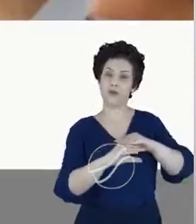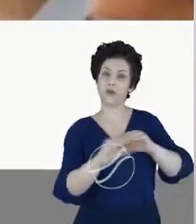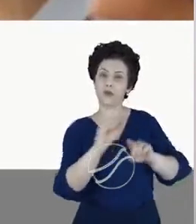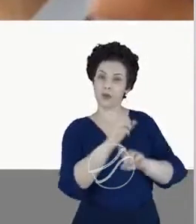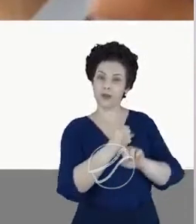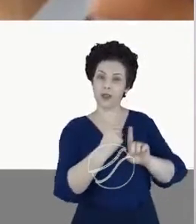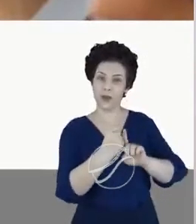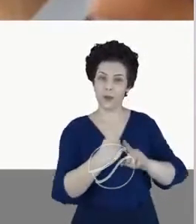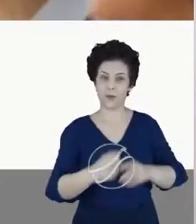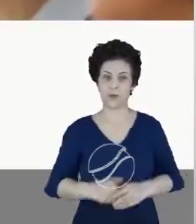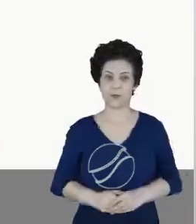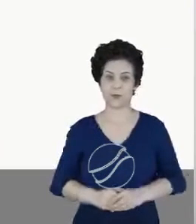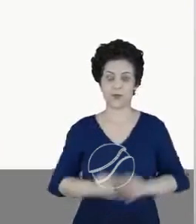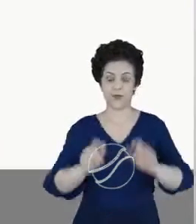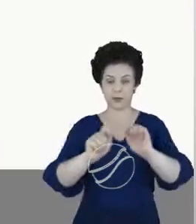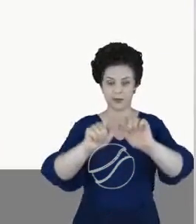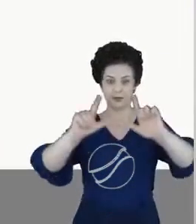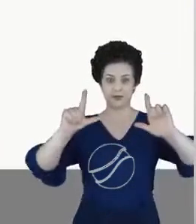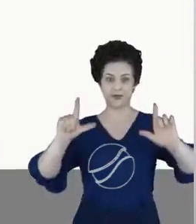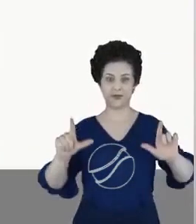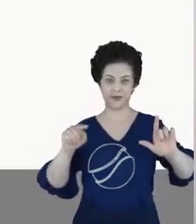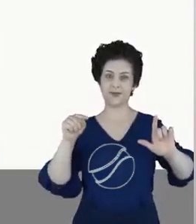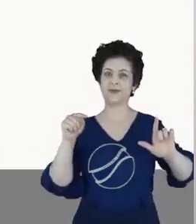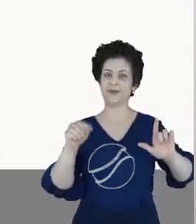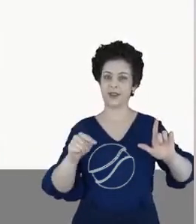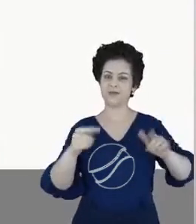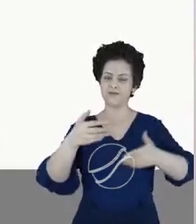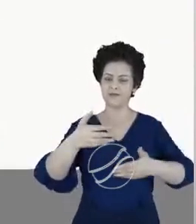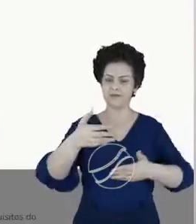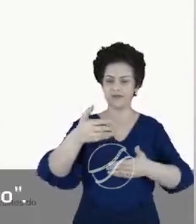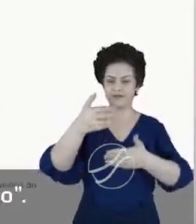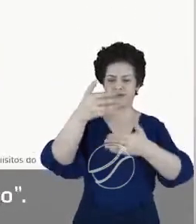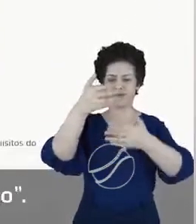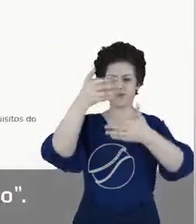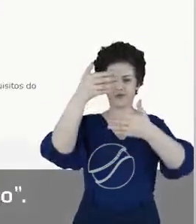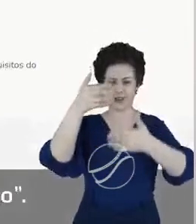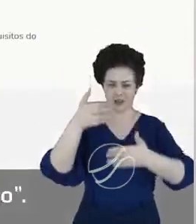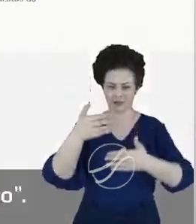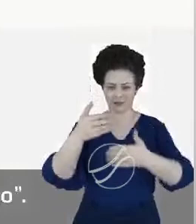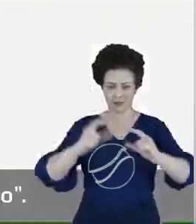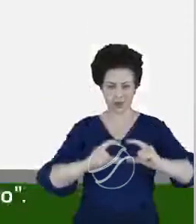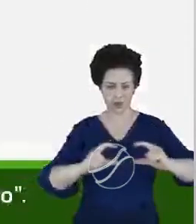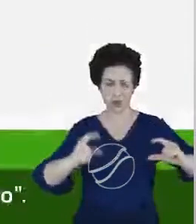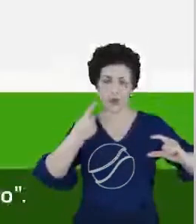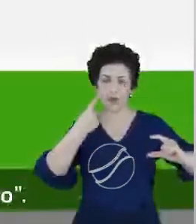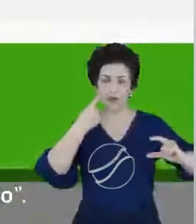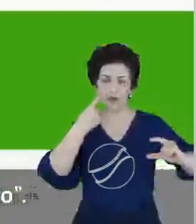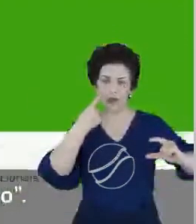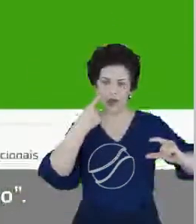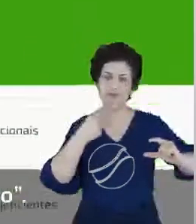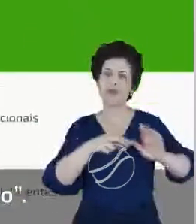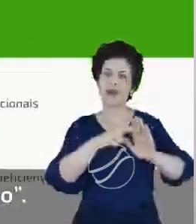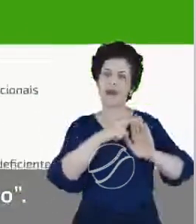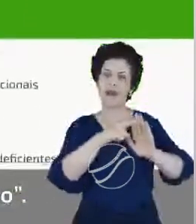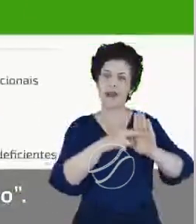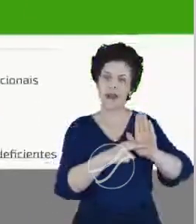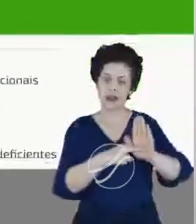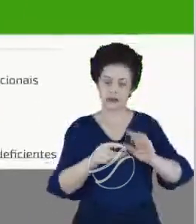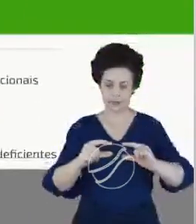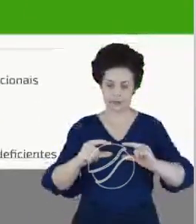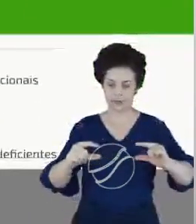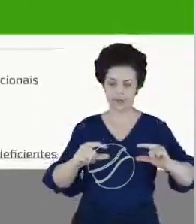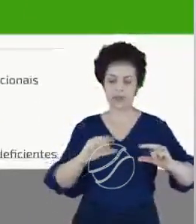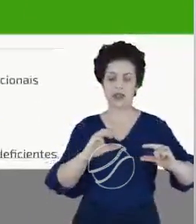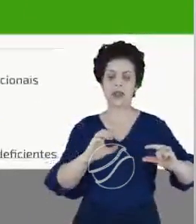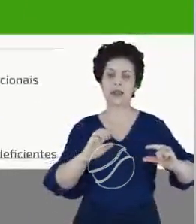e fazer a sua inscrição depois vai para Manaus ali do nosso comitê local aonde também participam ali os gerentes das